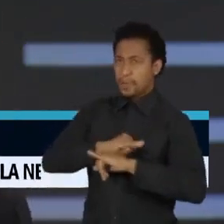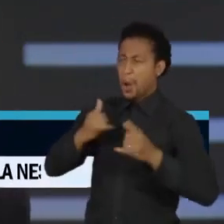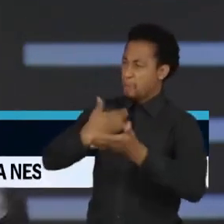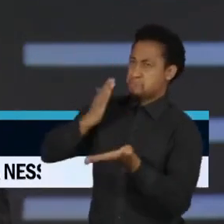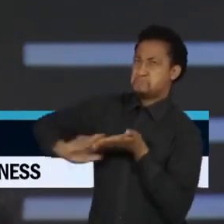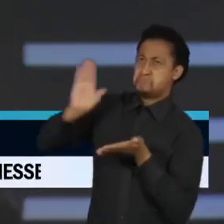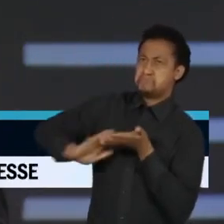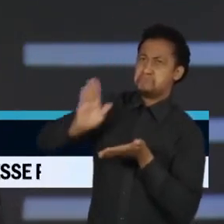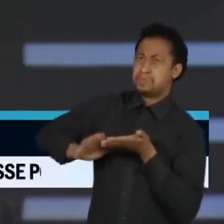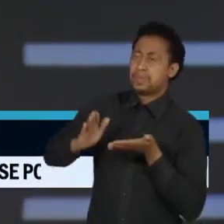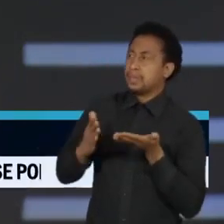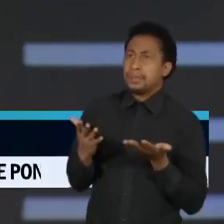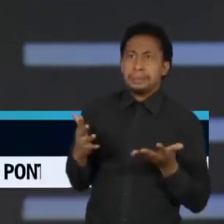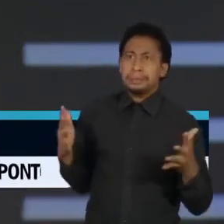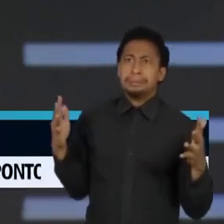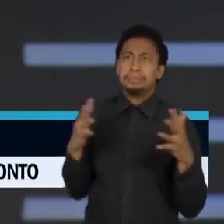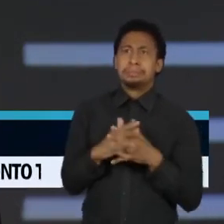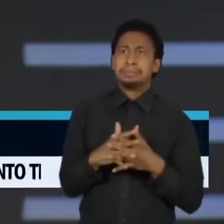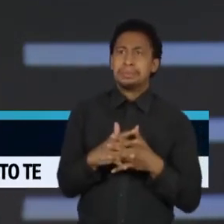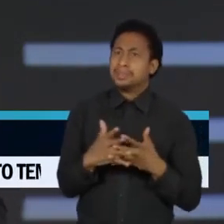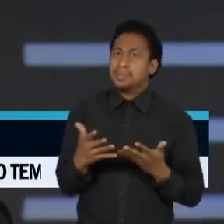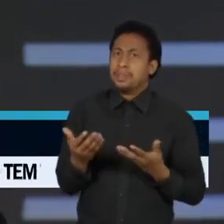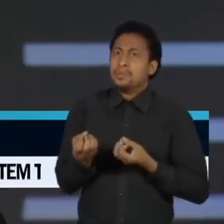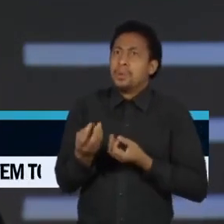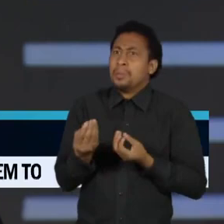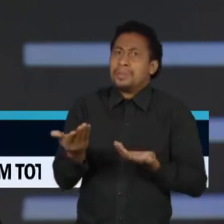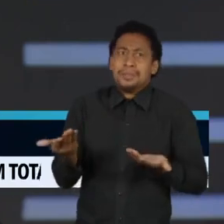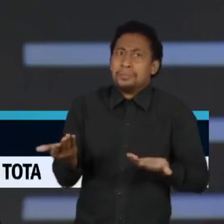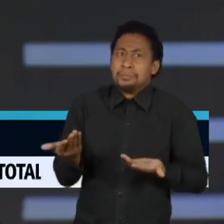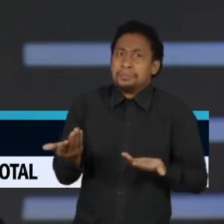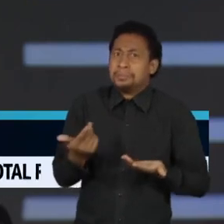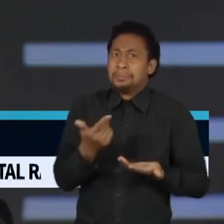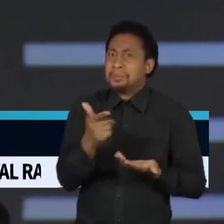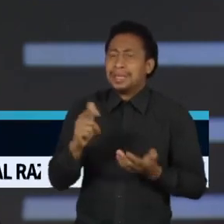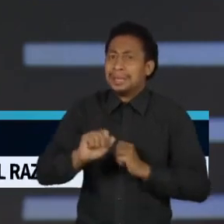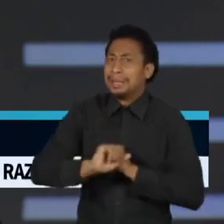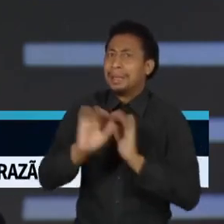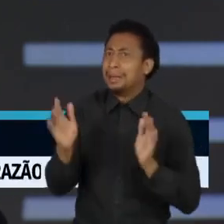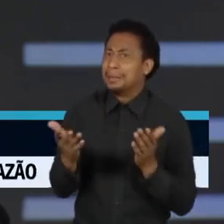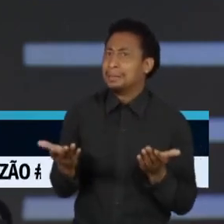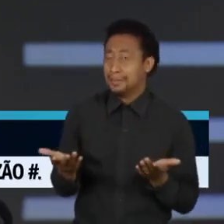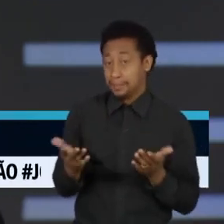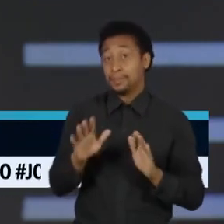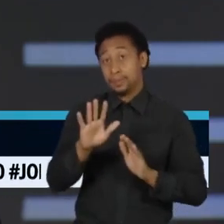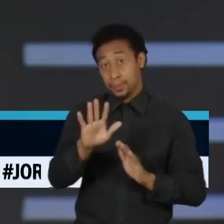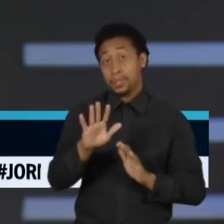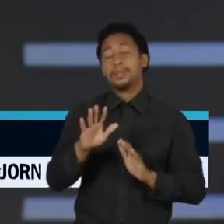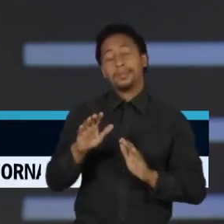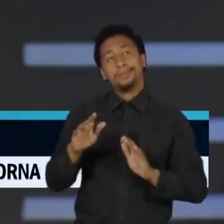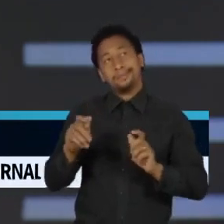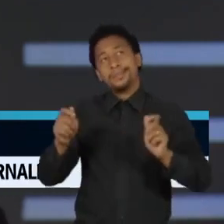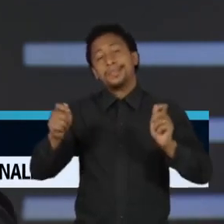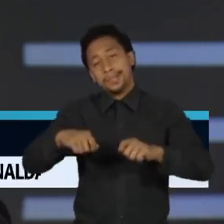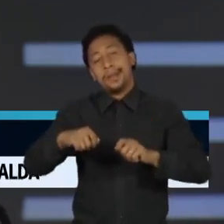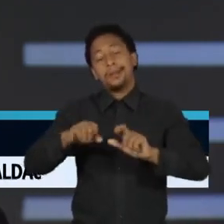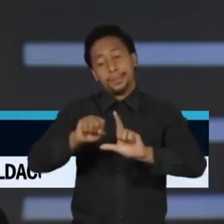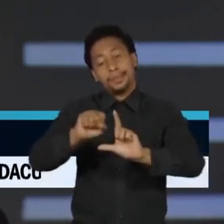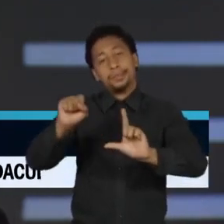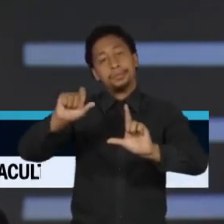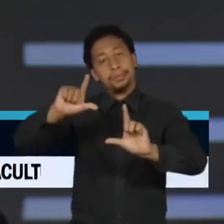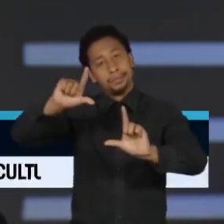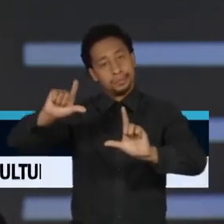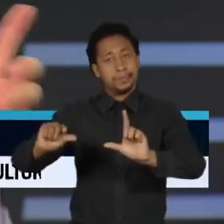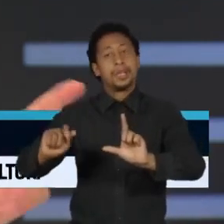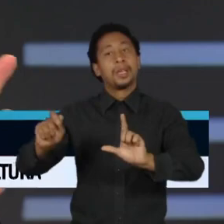aí a interpretação não está claro e, portanto, foram conservadores nesse momento. Então, sim, dá para diminuir essa taxa